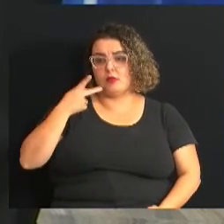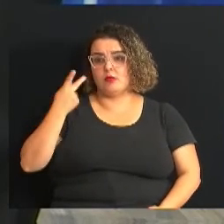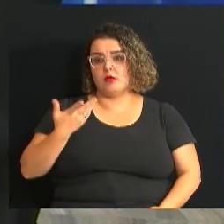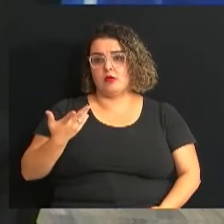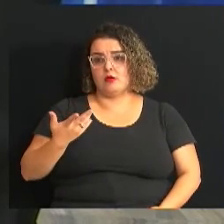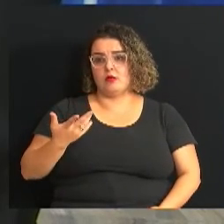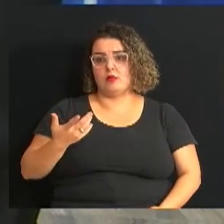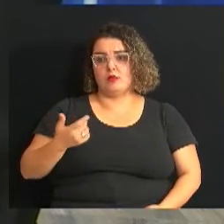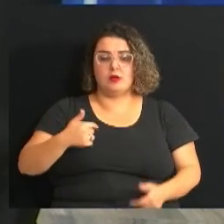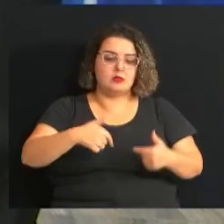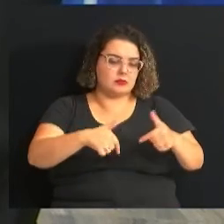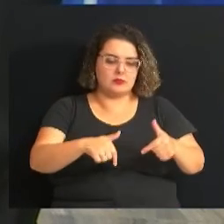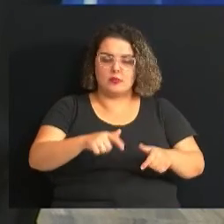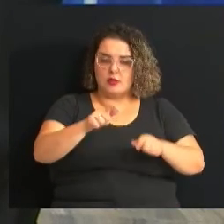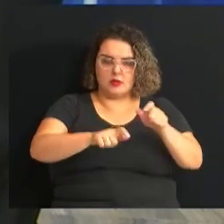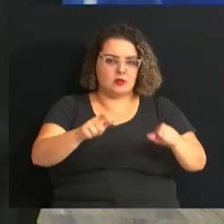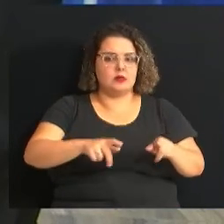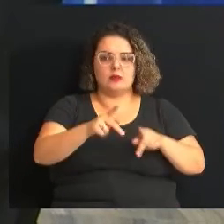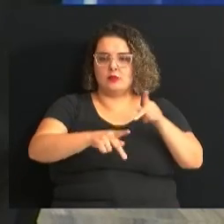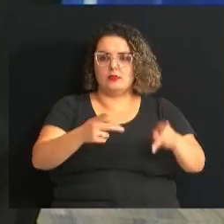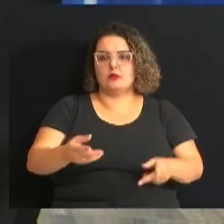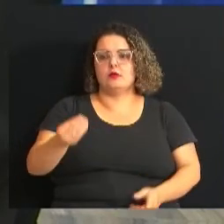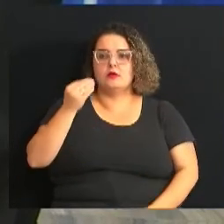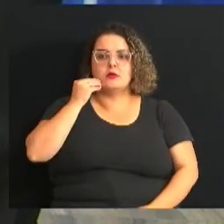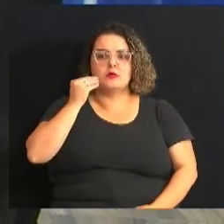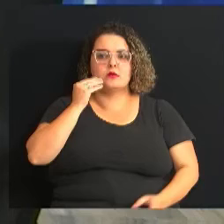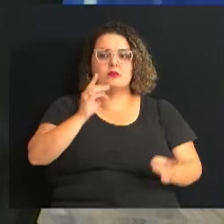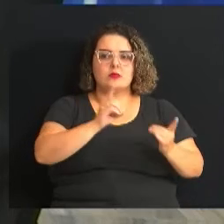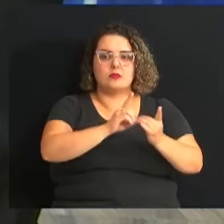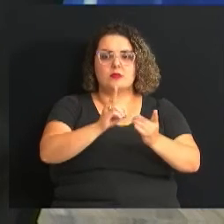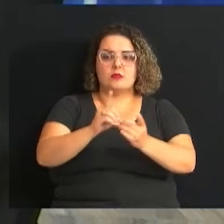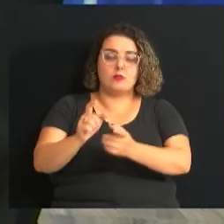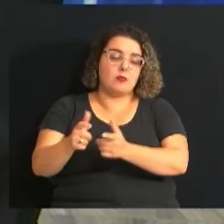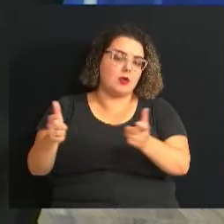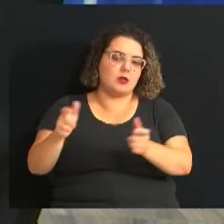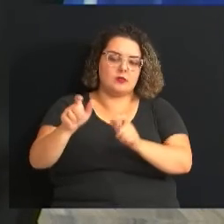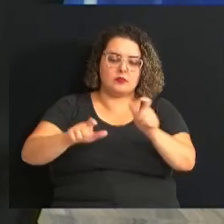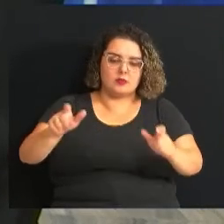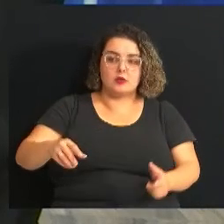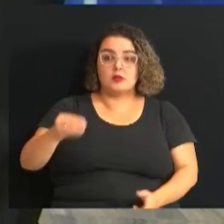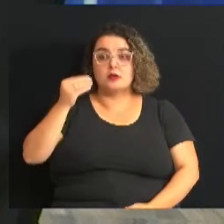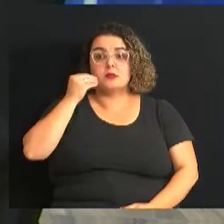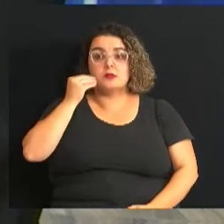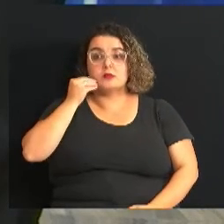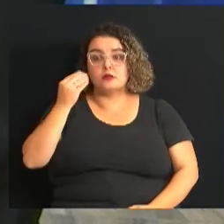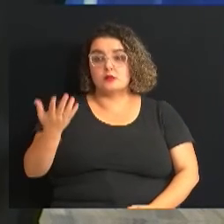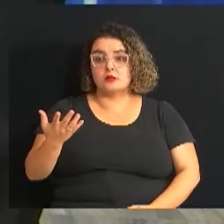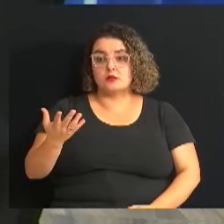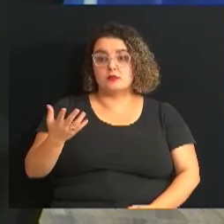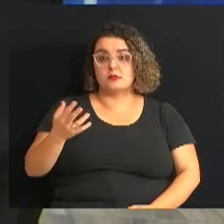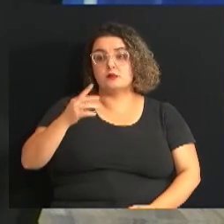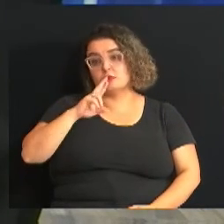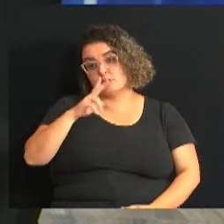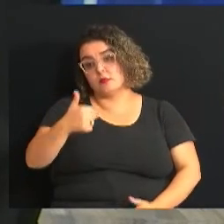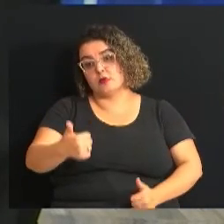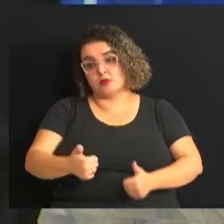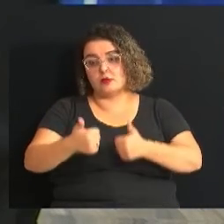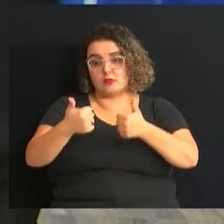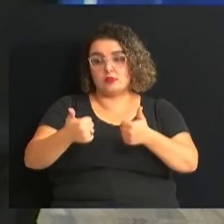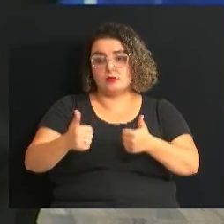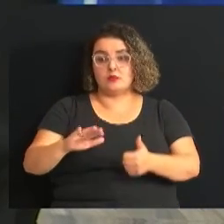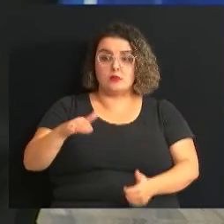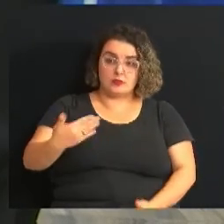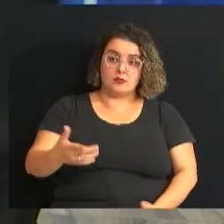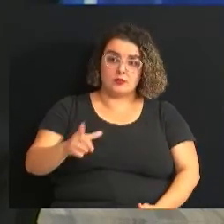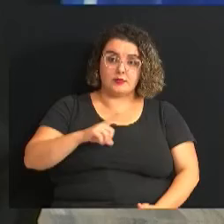empregado do povo e é o que eu faço aqui. Eu tento atender o máximo de pessoas para tentar ter um resultado positivo. E quando não tem resultado